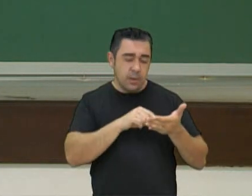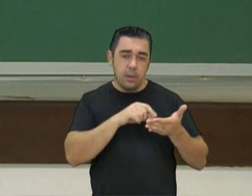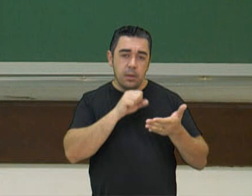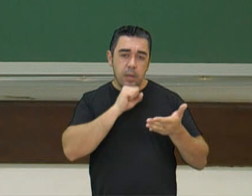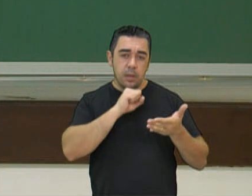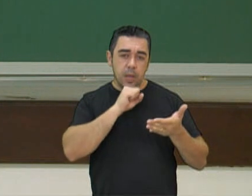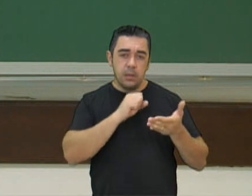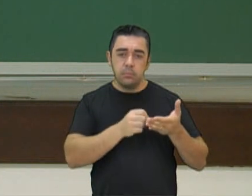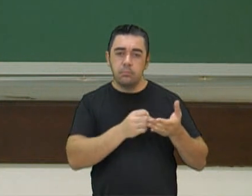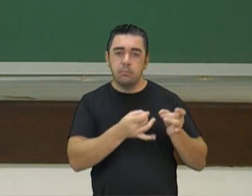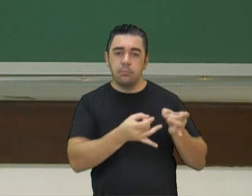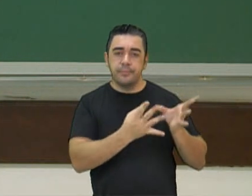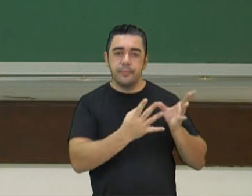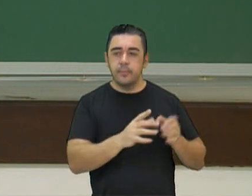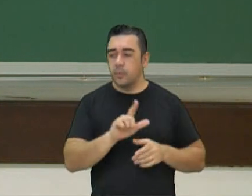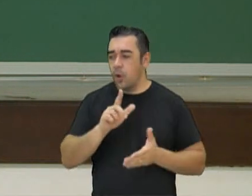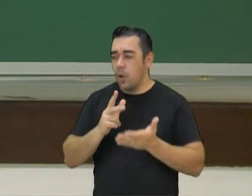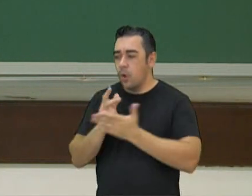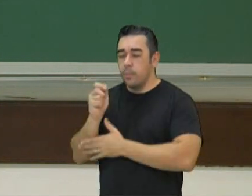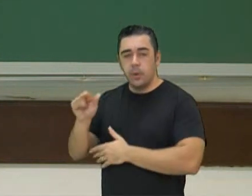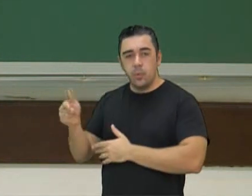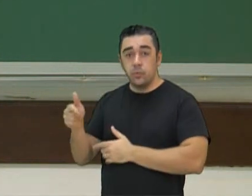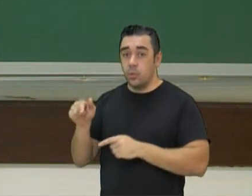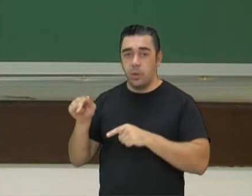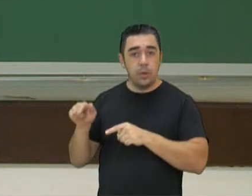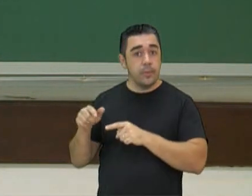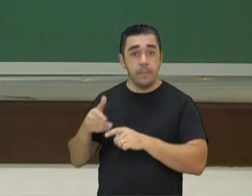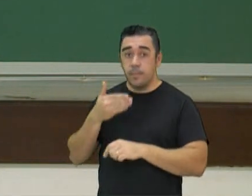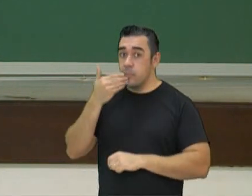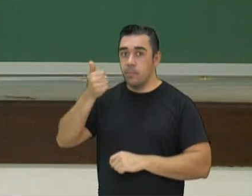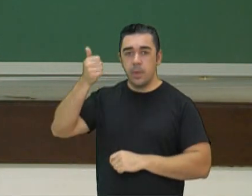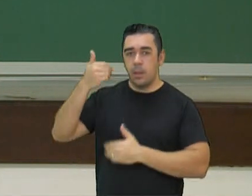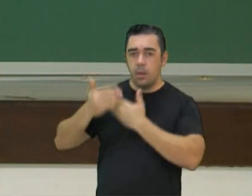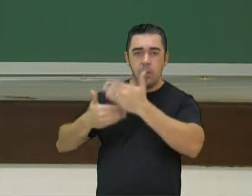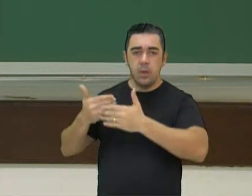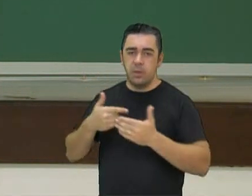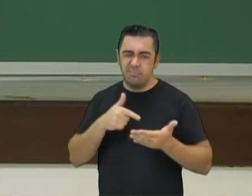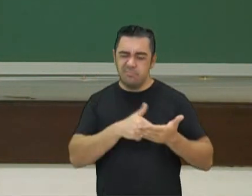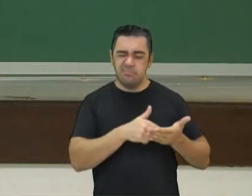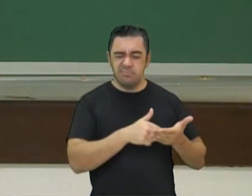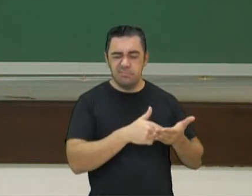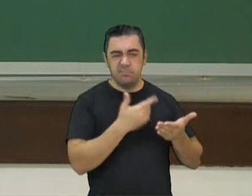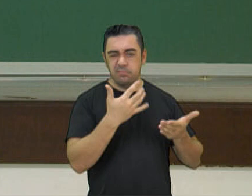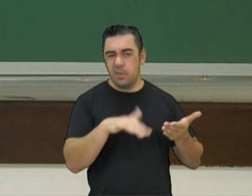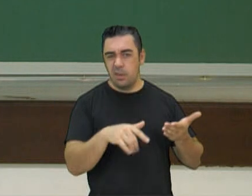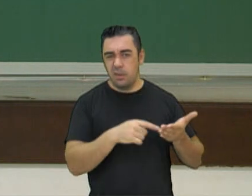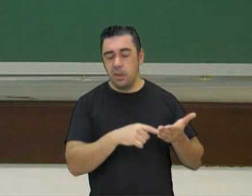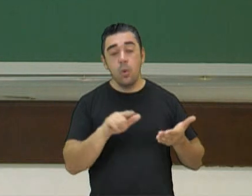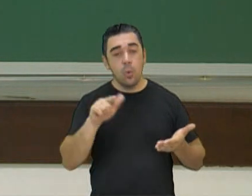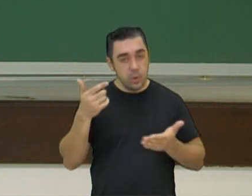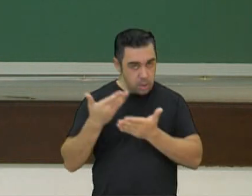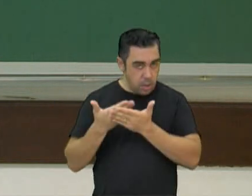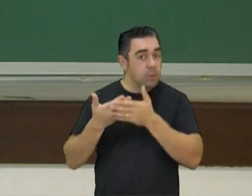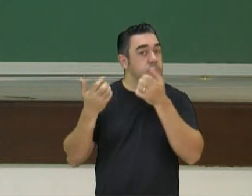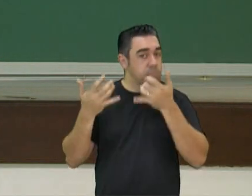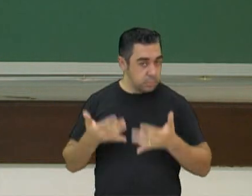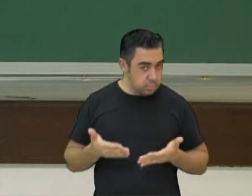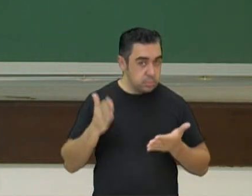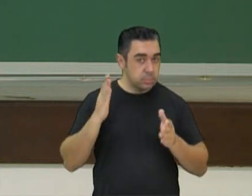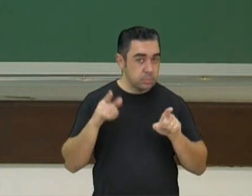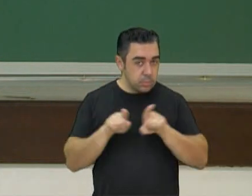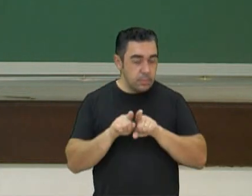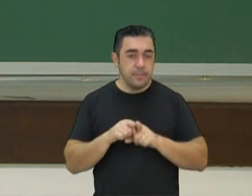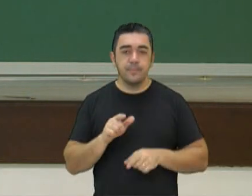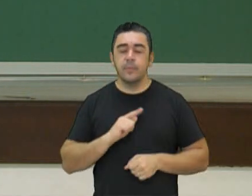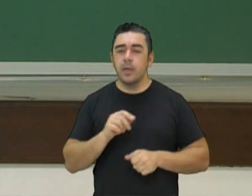Daqui você vai usar, daqui a um ano vai ter um muito melhor e você já não vai mais querer ele. A gente já mencionou em outras aulas também. Então, a câmera